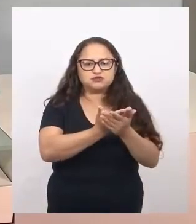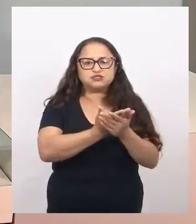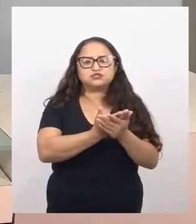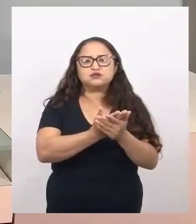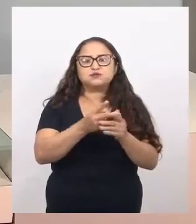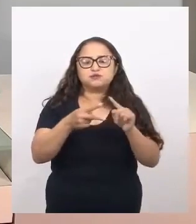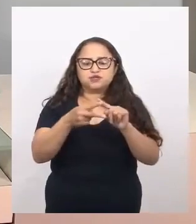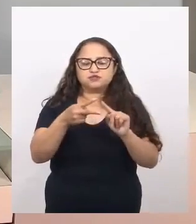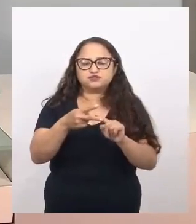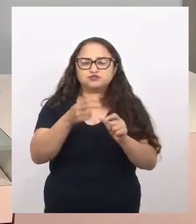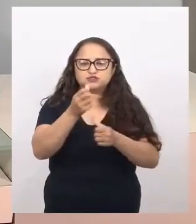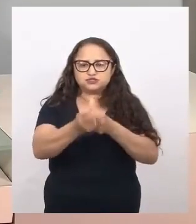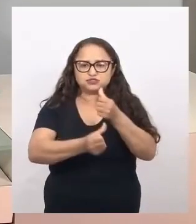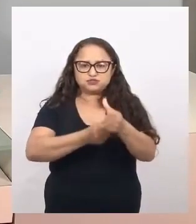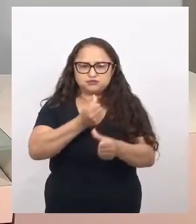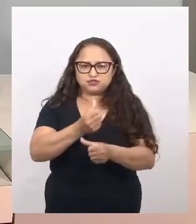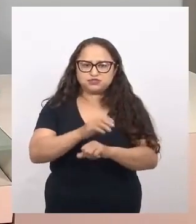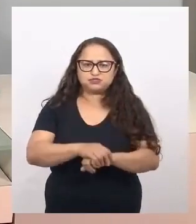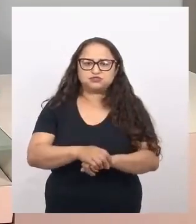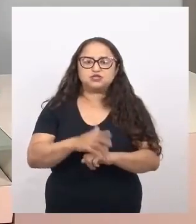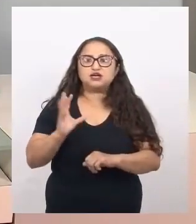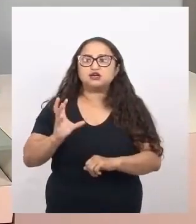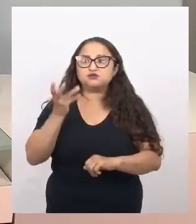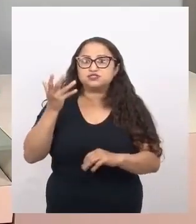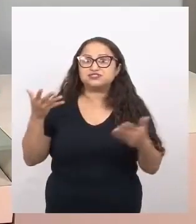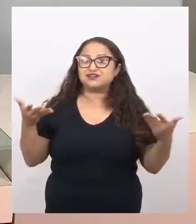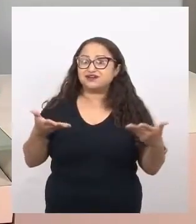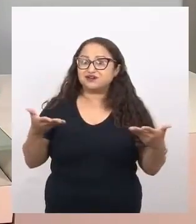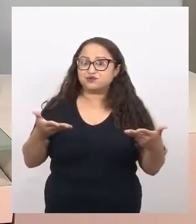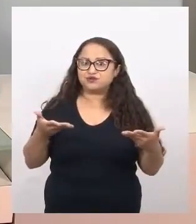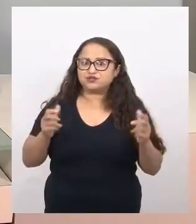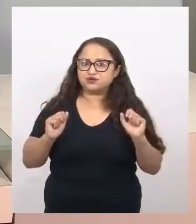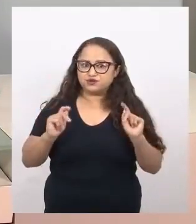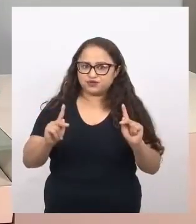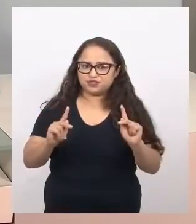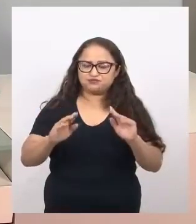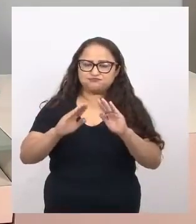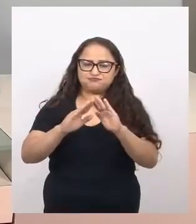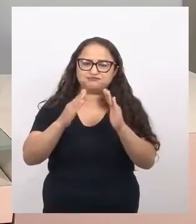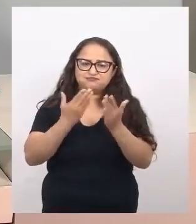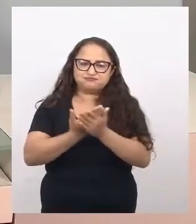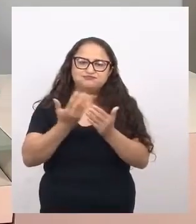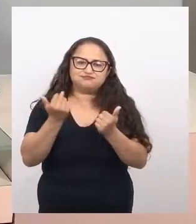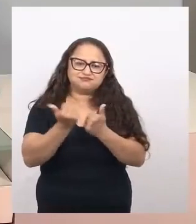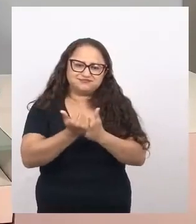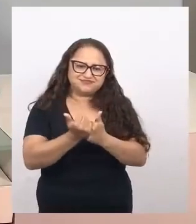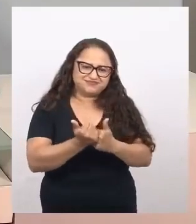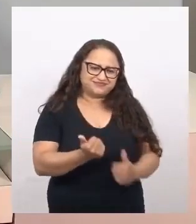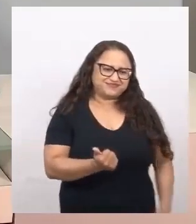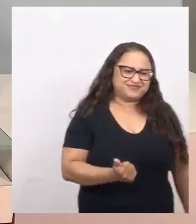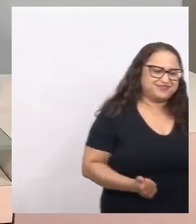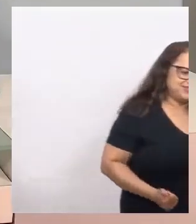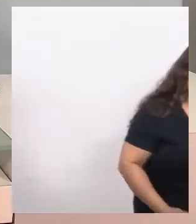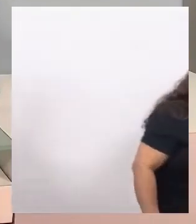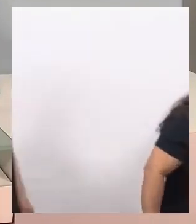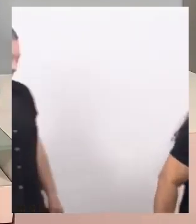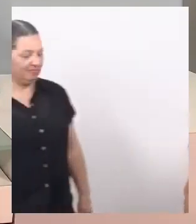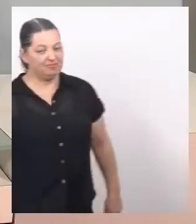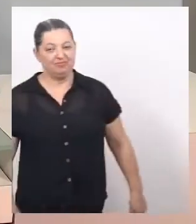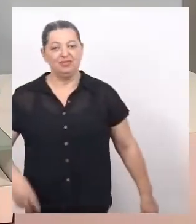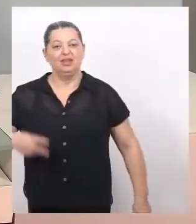2 semestres no ano que vem, acontecerá agora, tá bom? Vocês já fizeram a coleta de classe dos 2